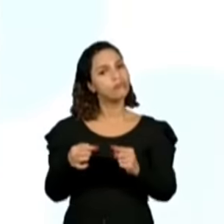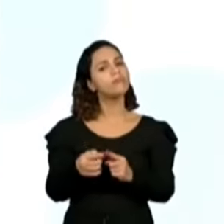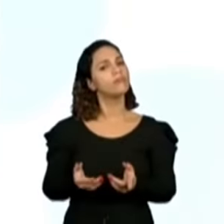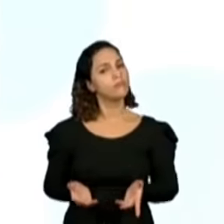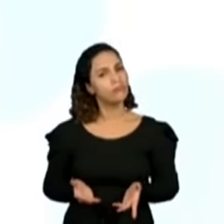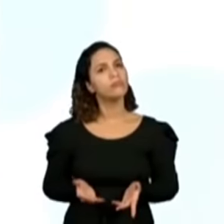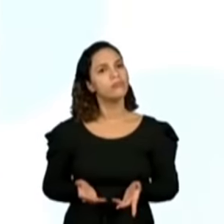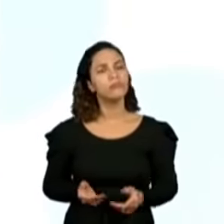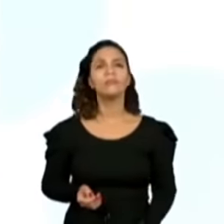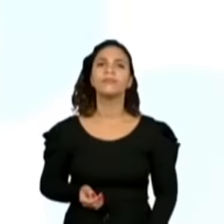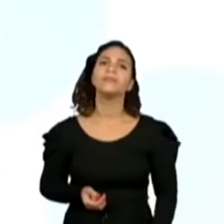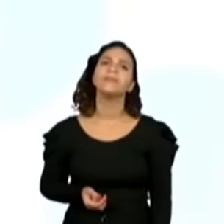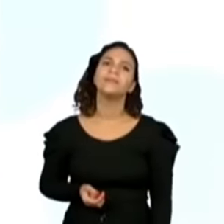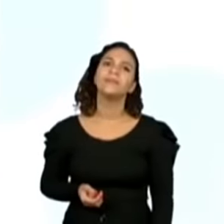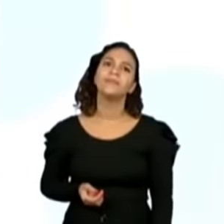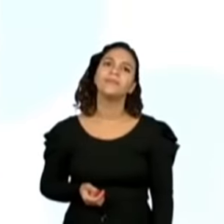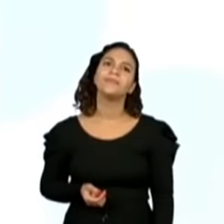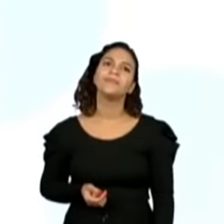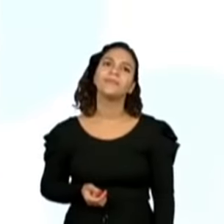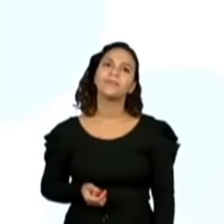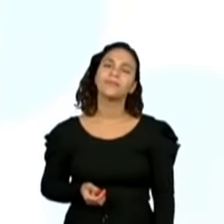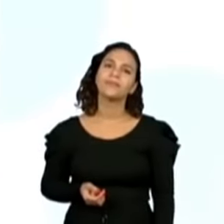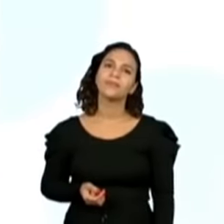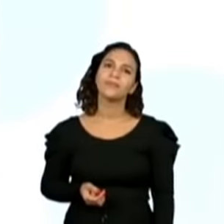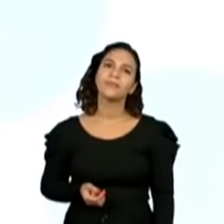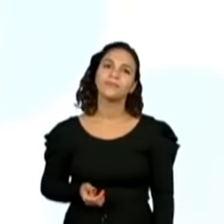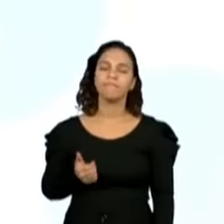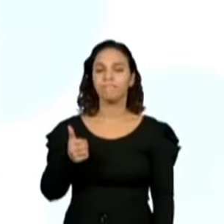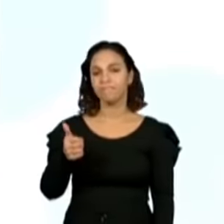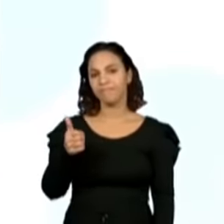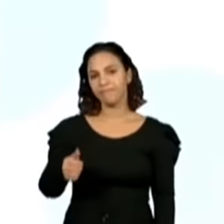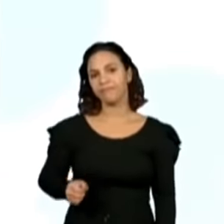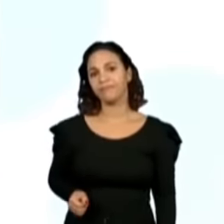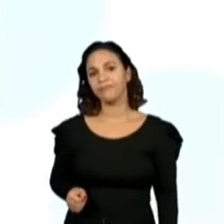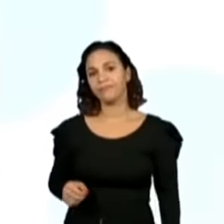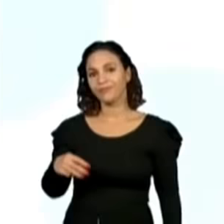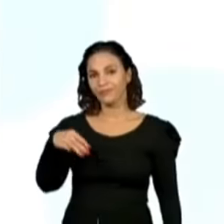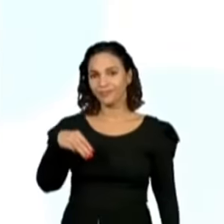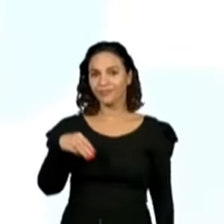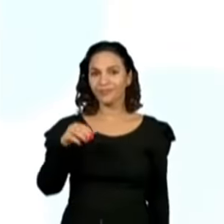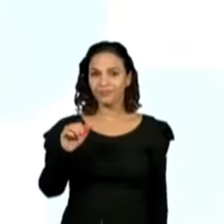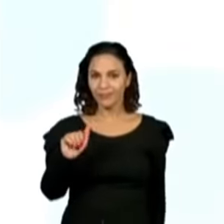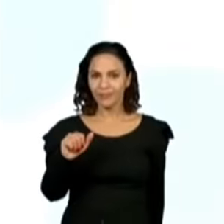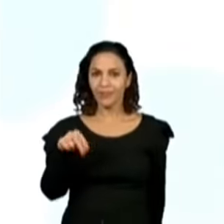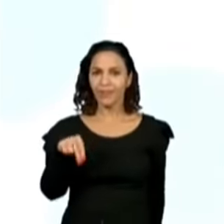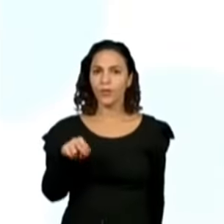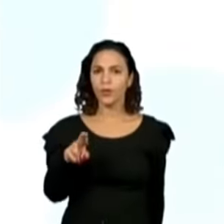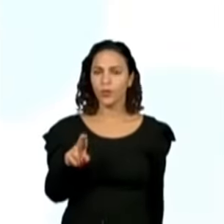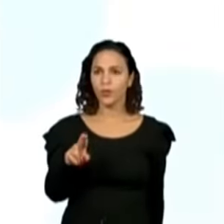semelhante, muito bem. Manu. Muito bom. Manúbrio.